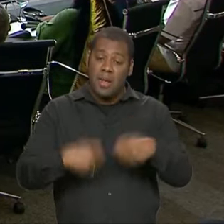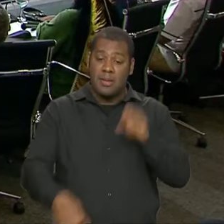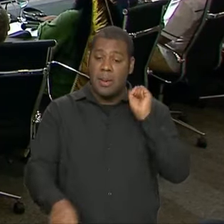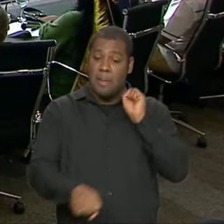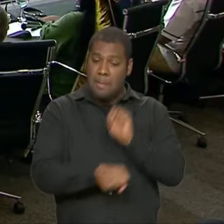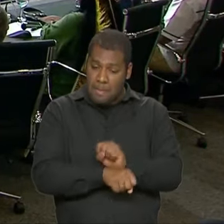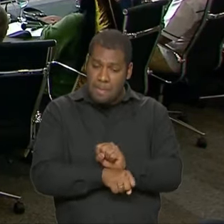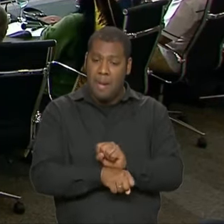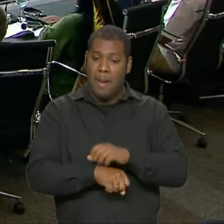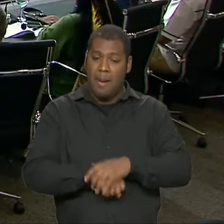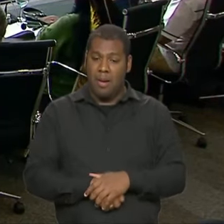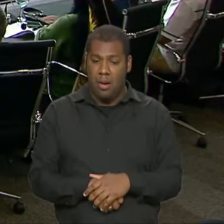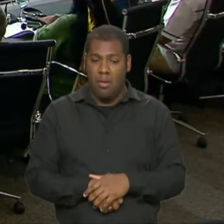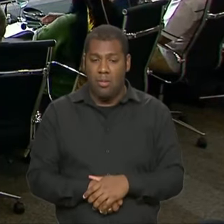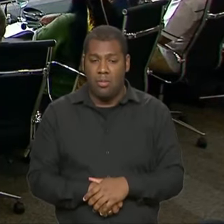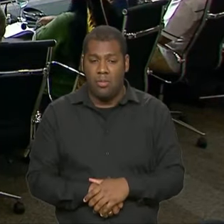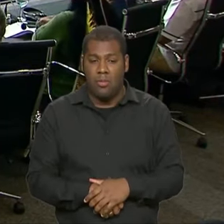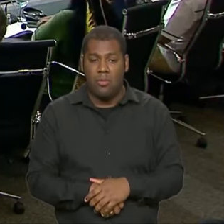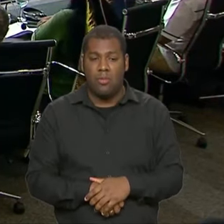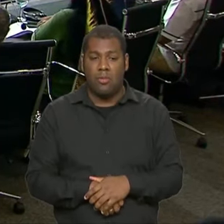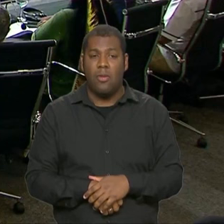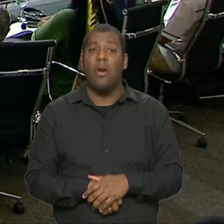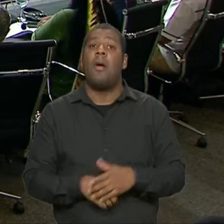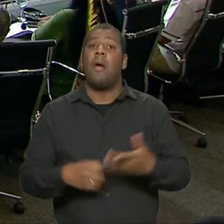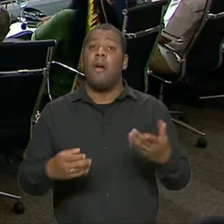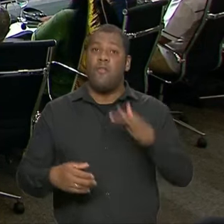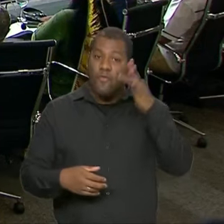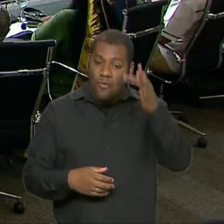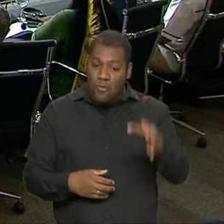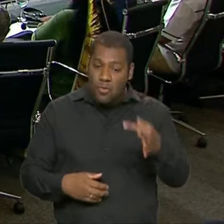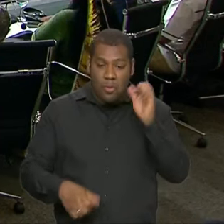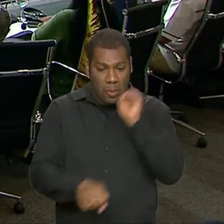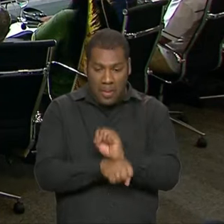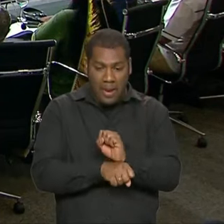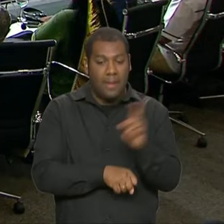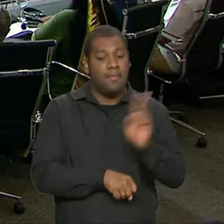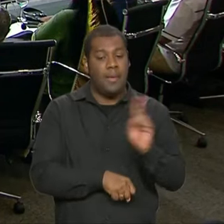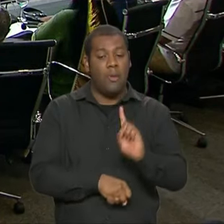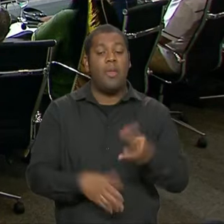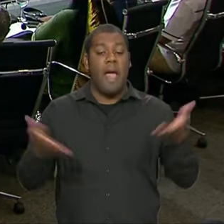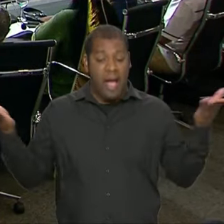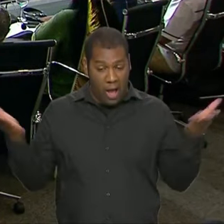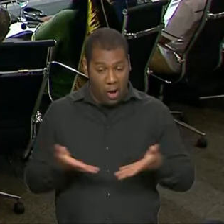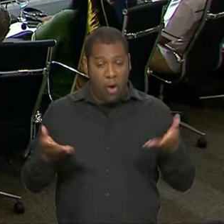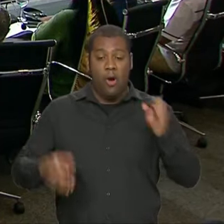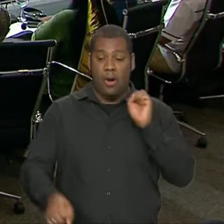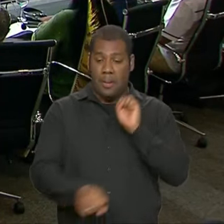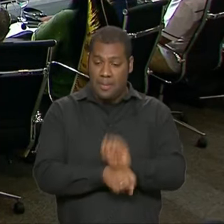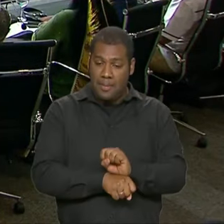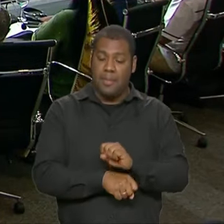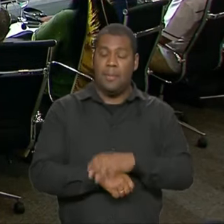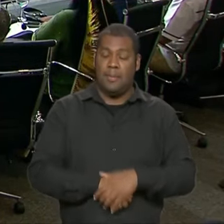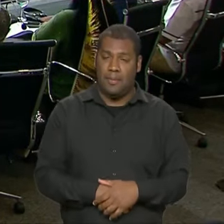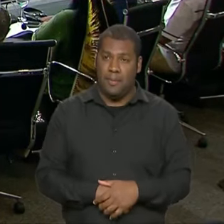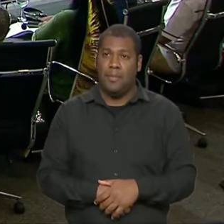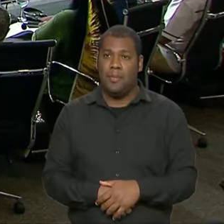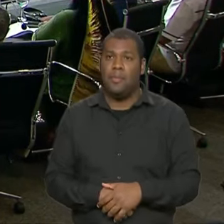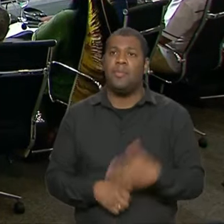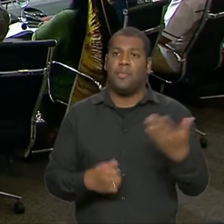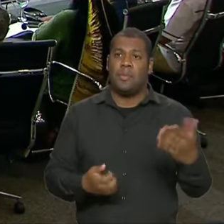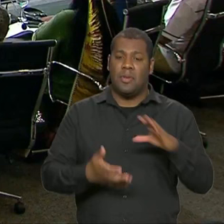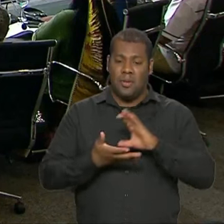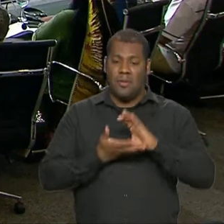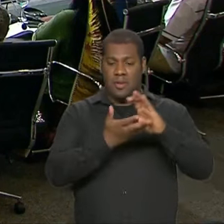o mercúrio. E não no futuro, tem que ser agora. O financiamento que chega às corporações